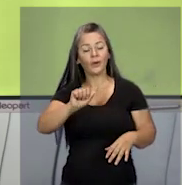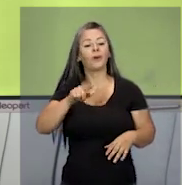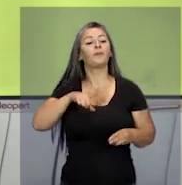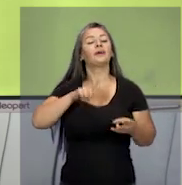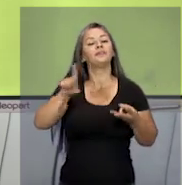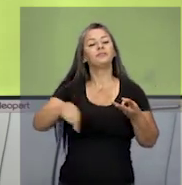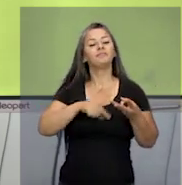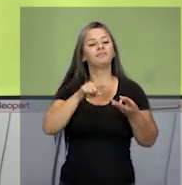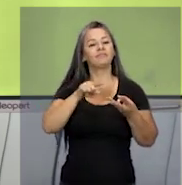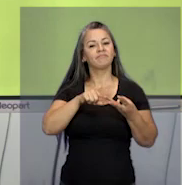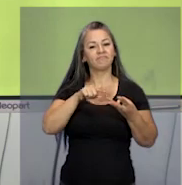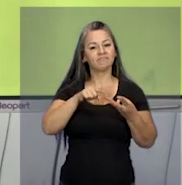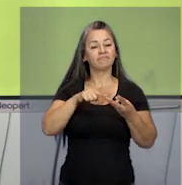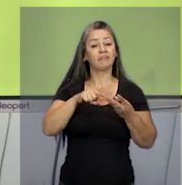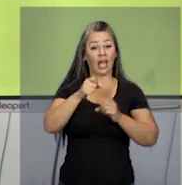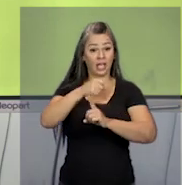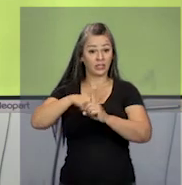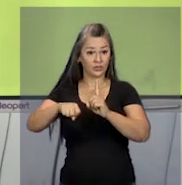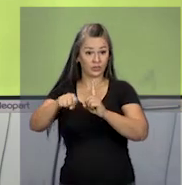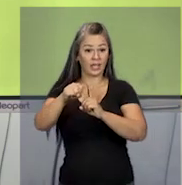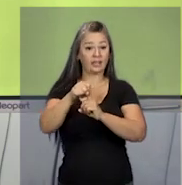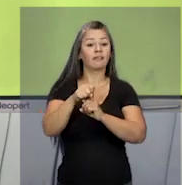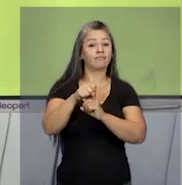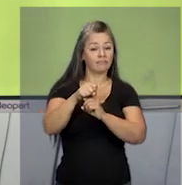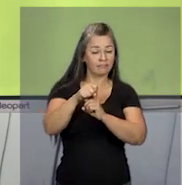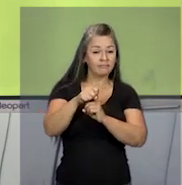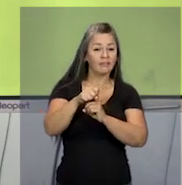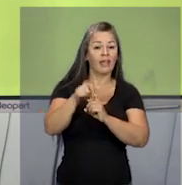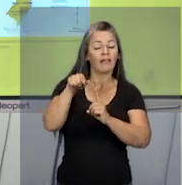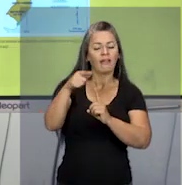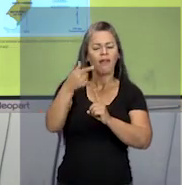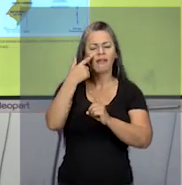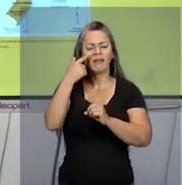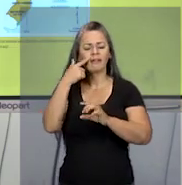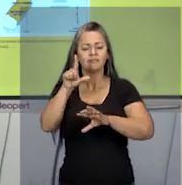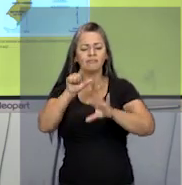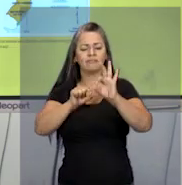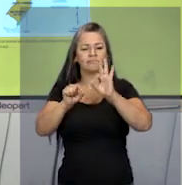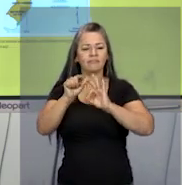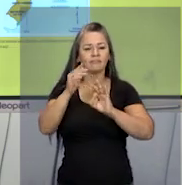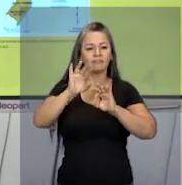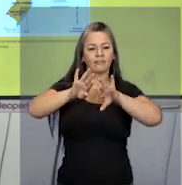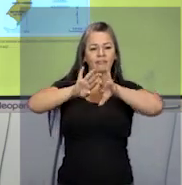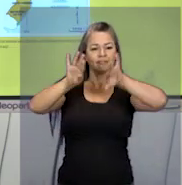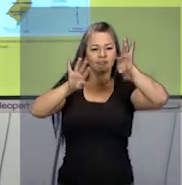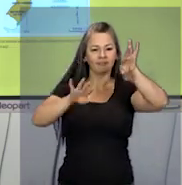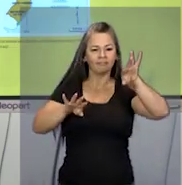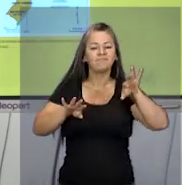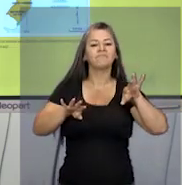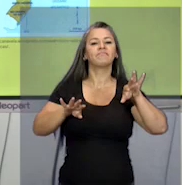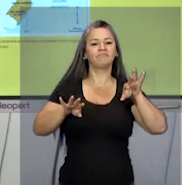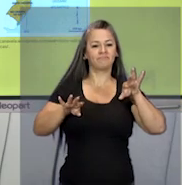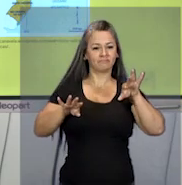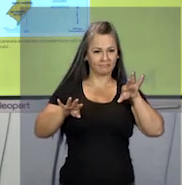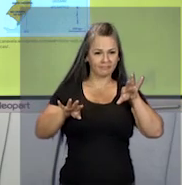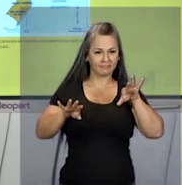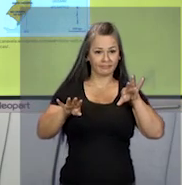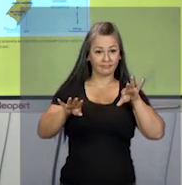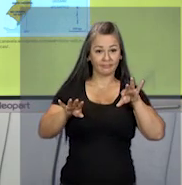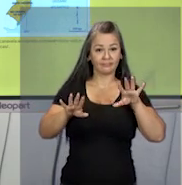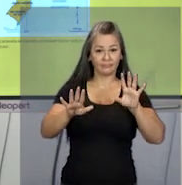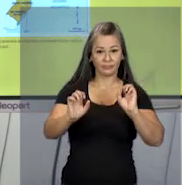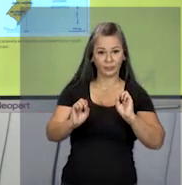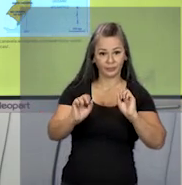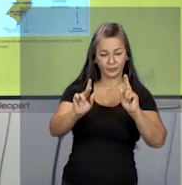as características que se assemelham um em relação ao outro, perfeito? E aqui, claro, vamos fazer um comparativo, né? Como eu